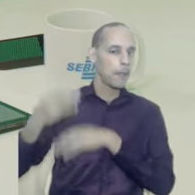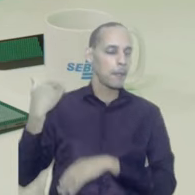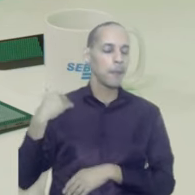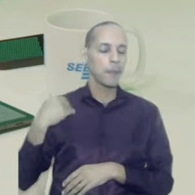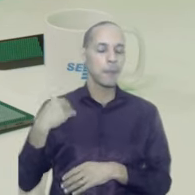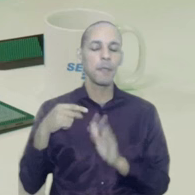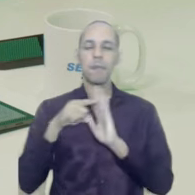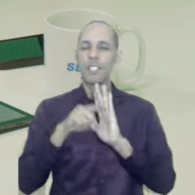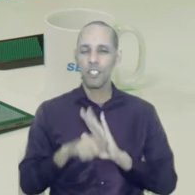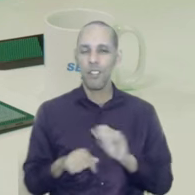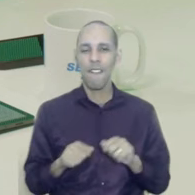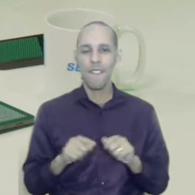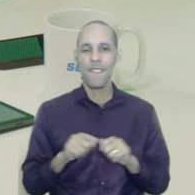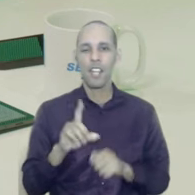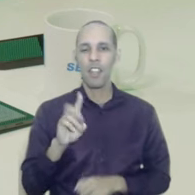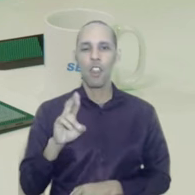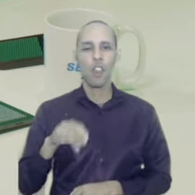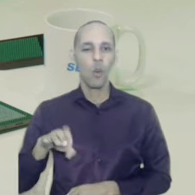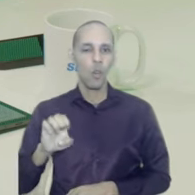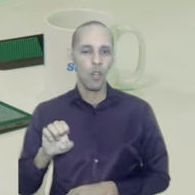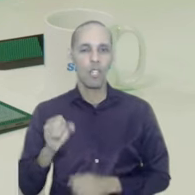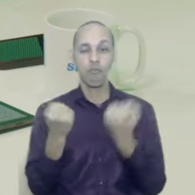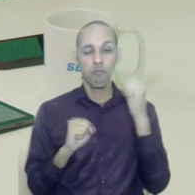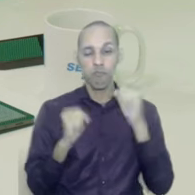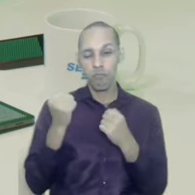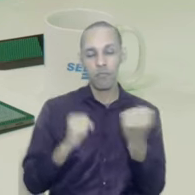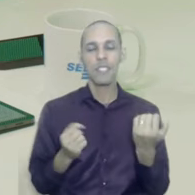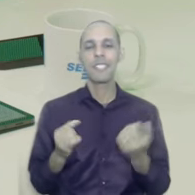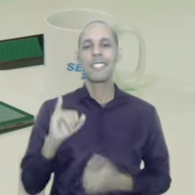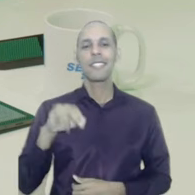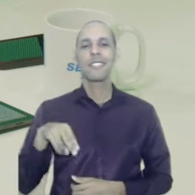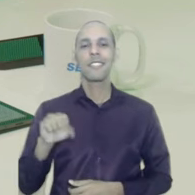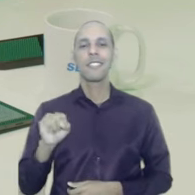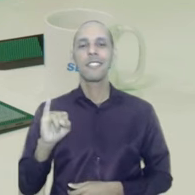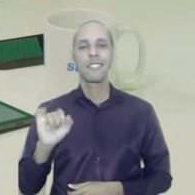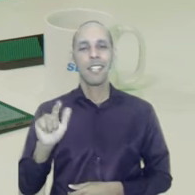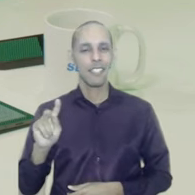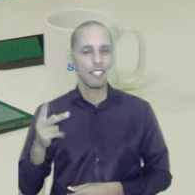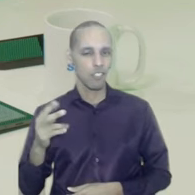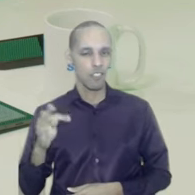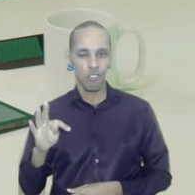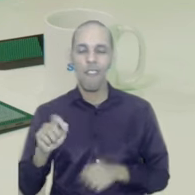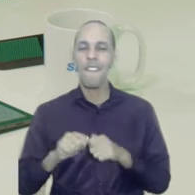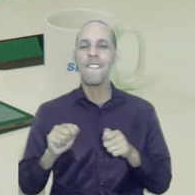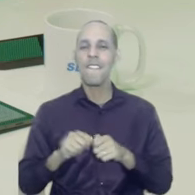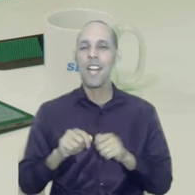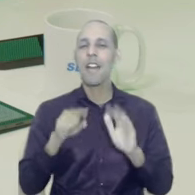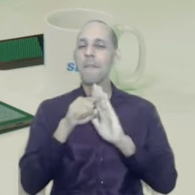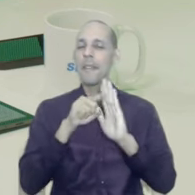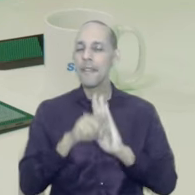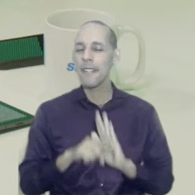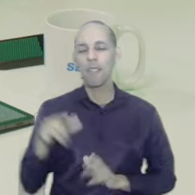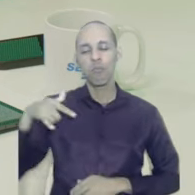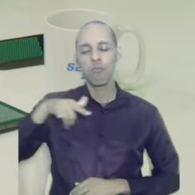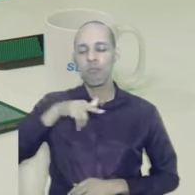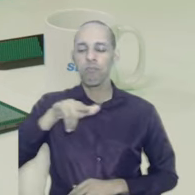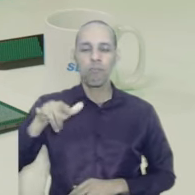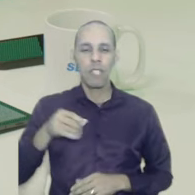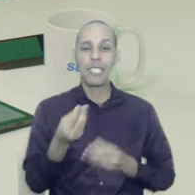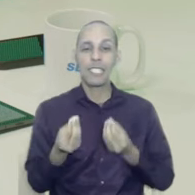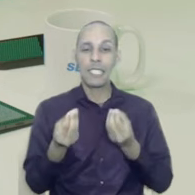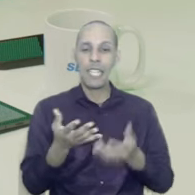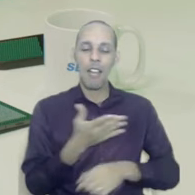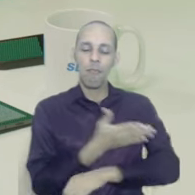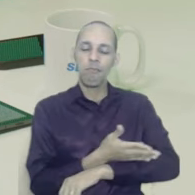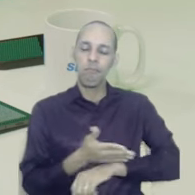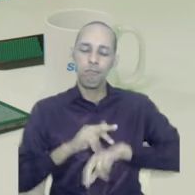Drone Industrial insites que é uma uma uma empresa de negócios aí que faz pesquisa de drones o tempo todo trazendo tendências e tudo mais em 2020